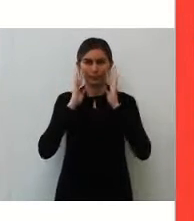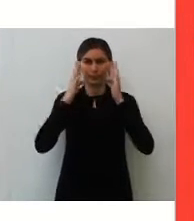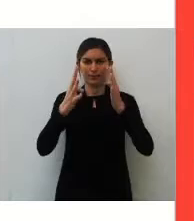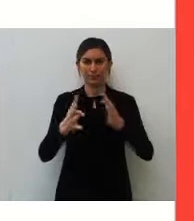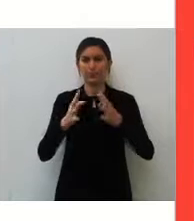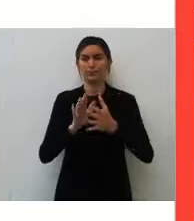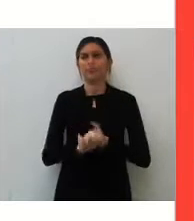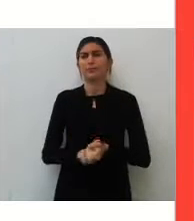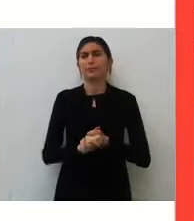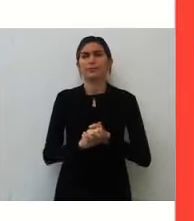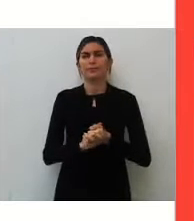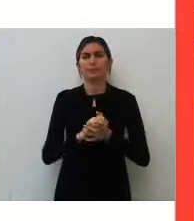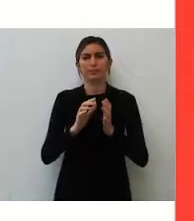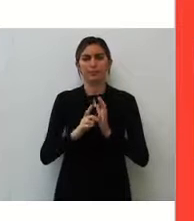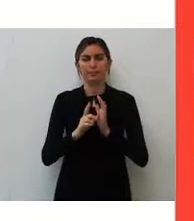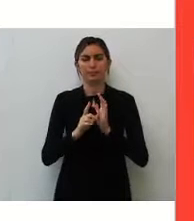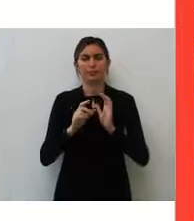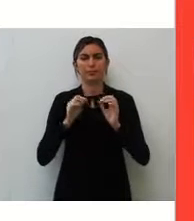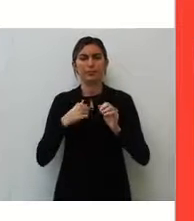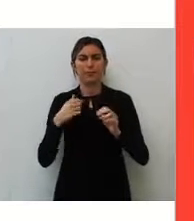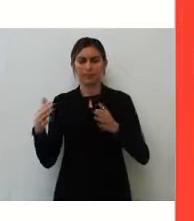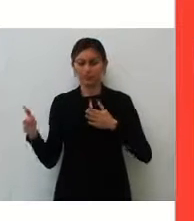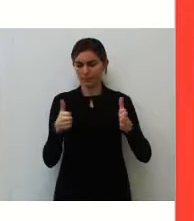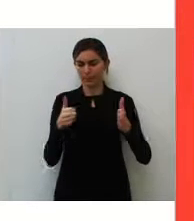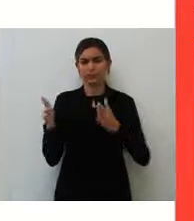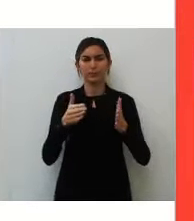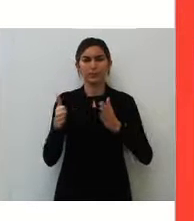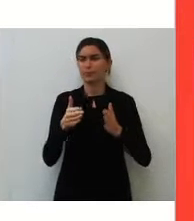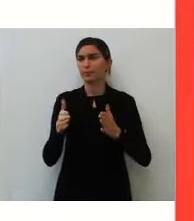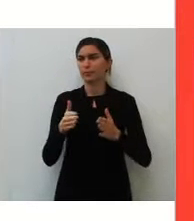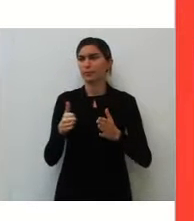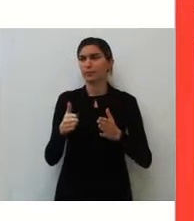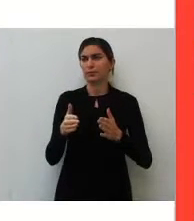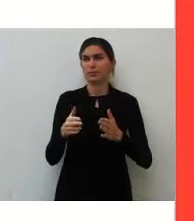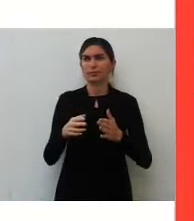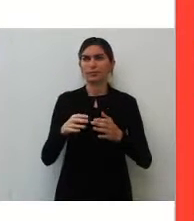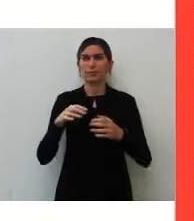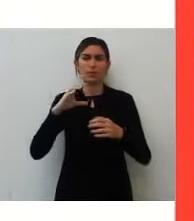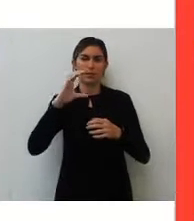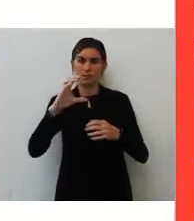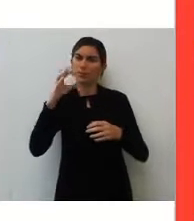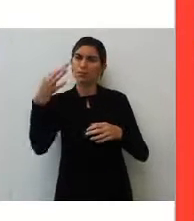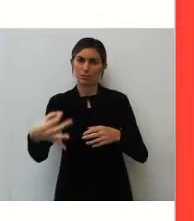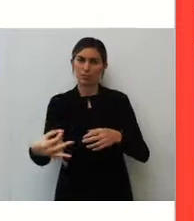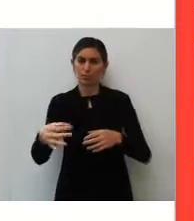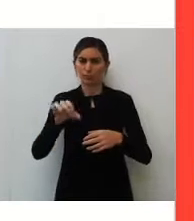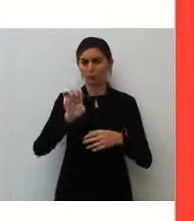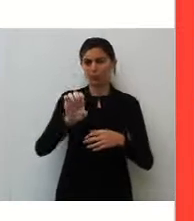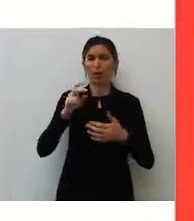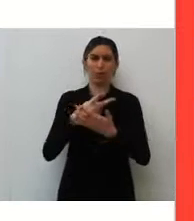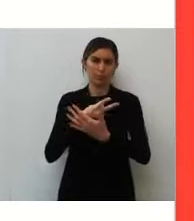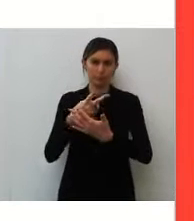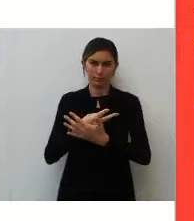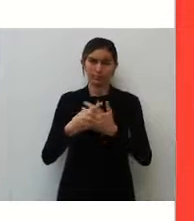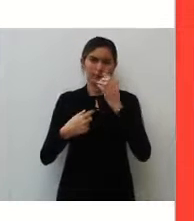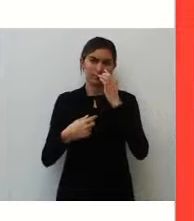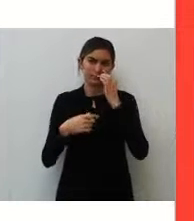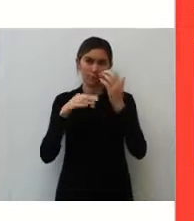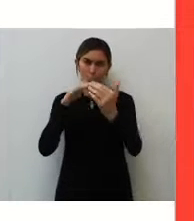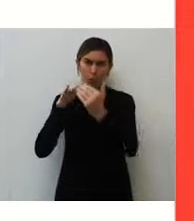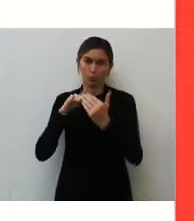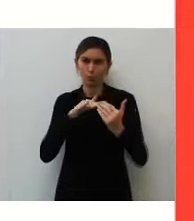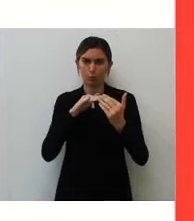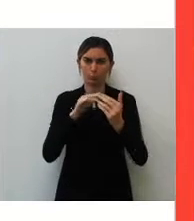atenção ó tanta põe aos períodos teve certo é de errado né ó consoante a concordância nominal